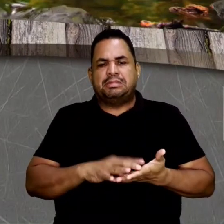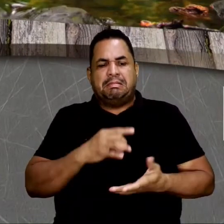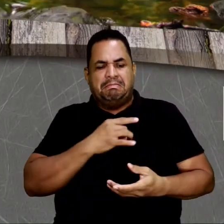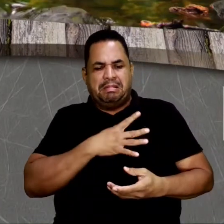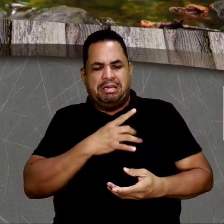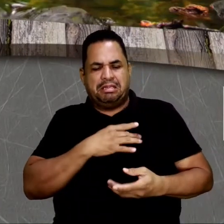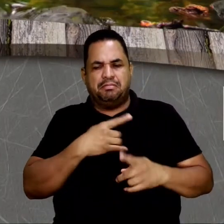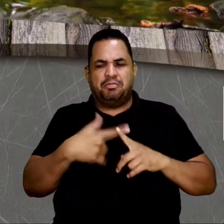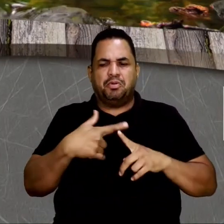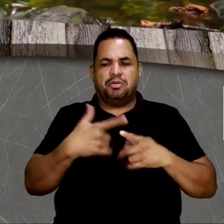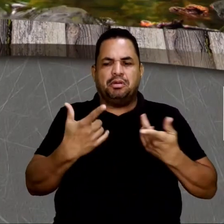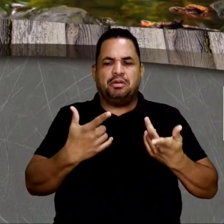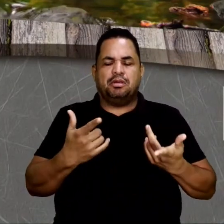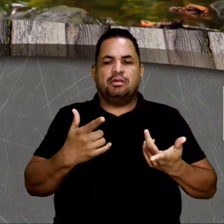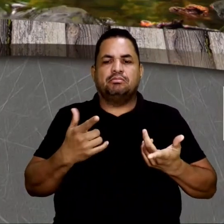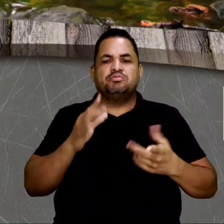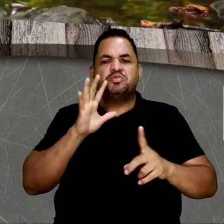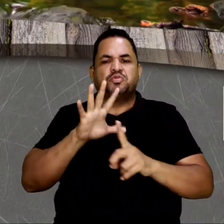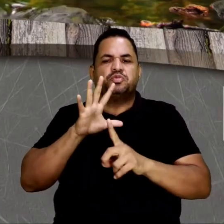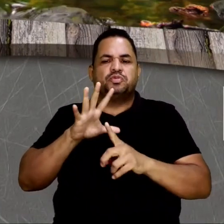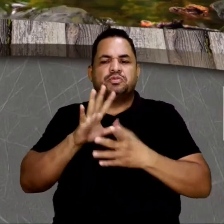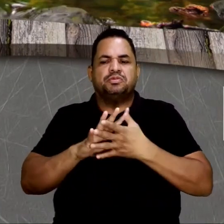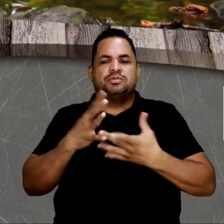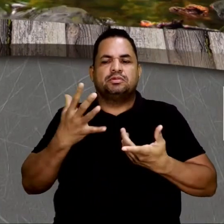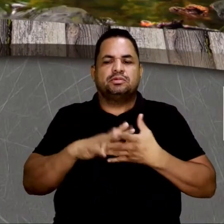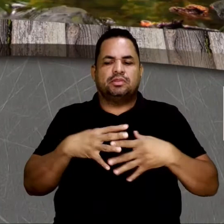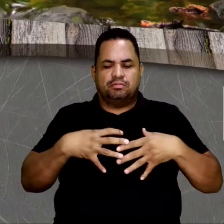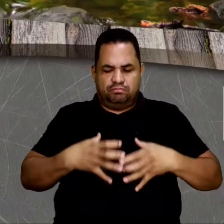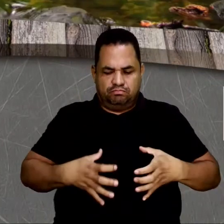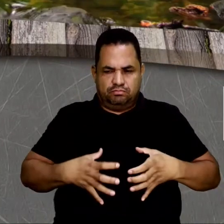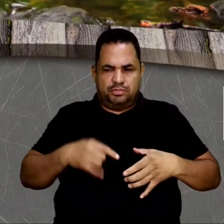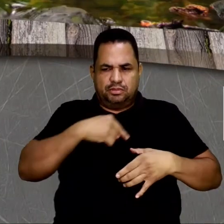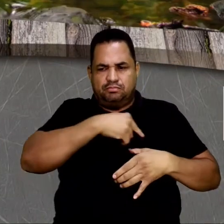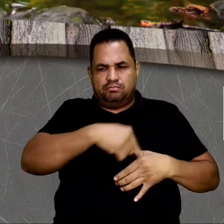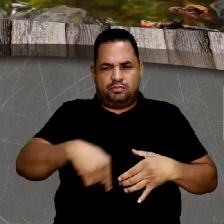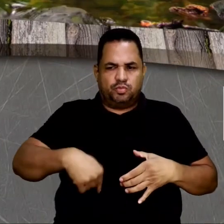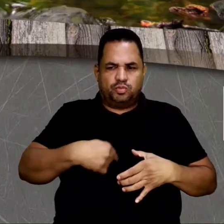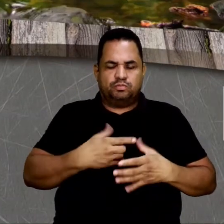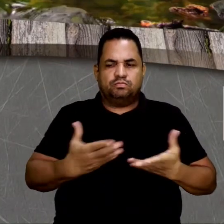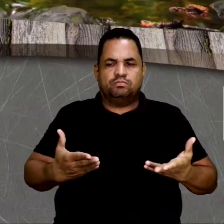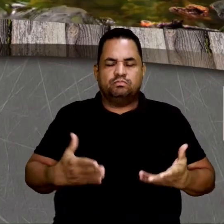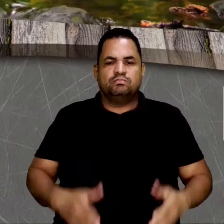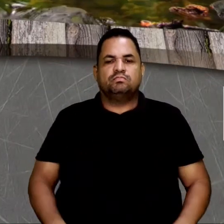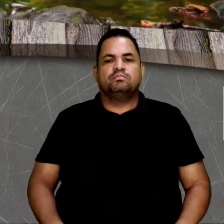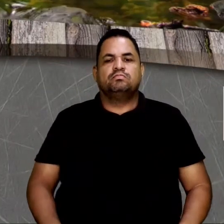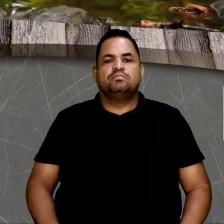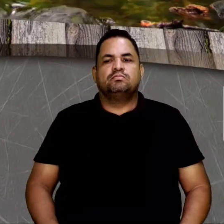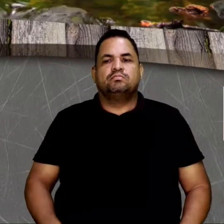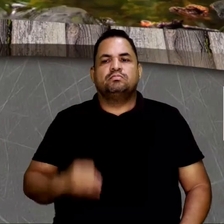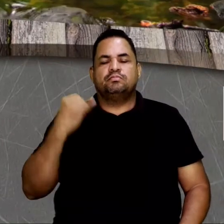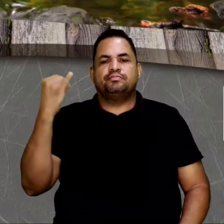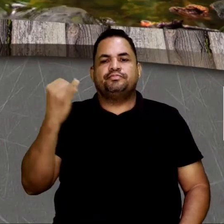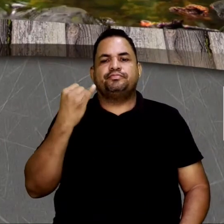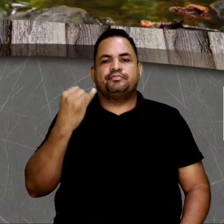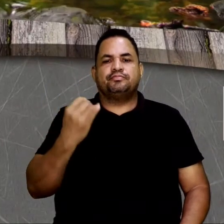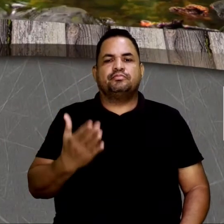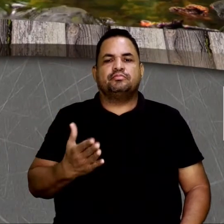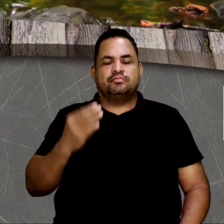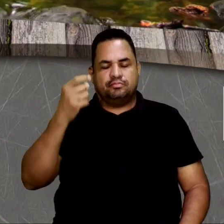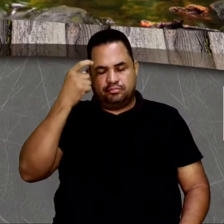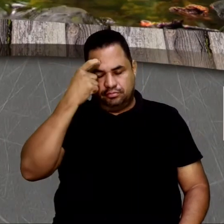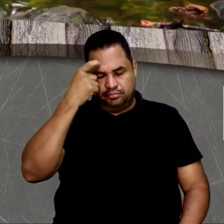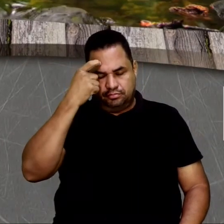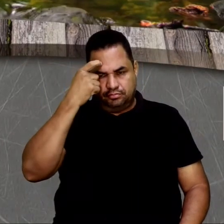situações estão lá, dentro, né, ainda da vida intrauterina, tá bom? Então é importante a gente estar consciente